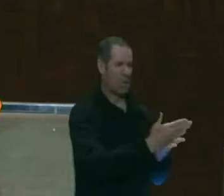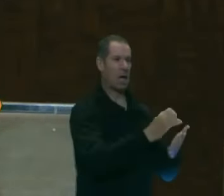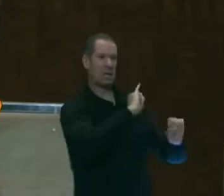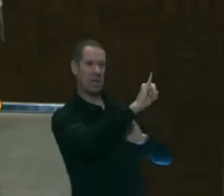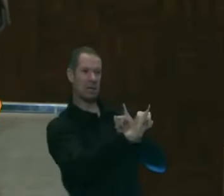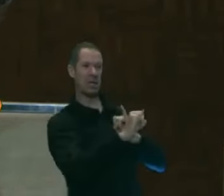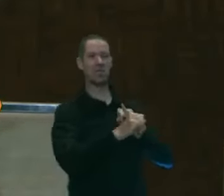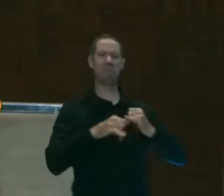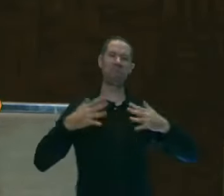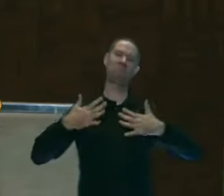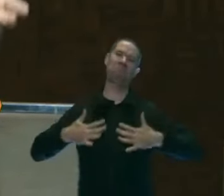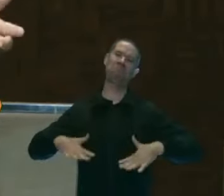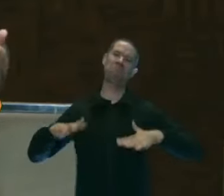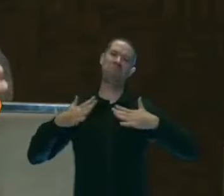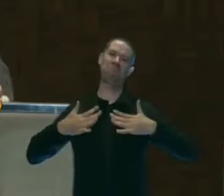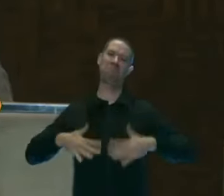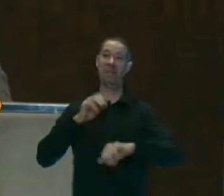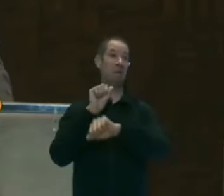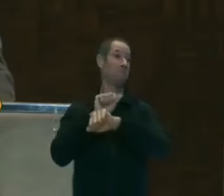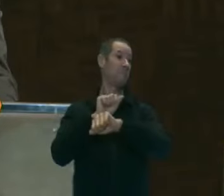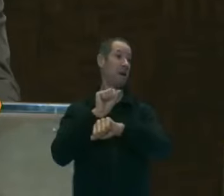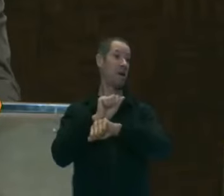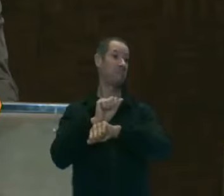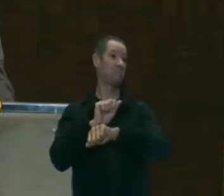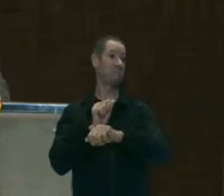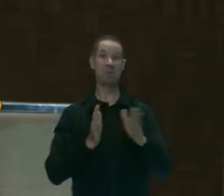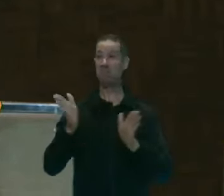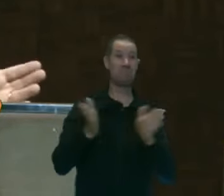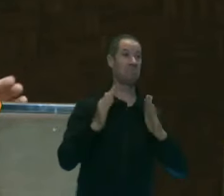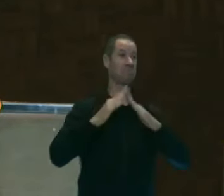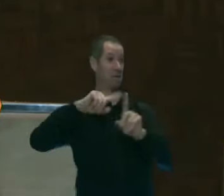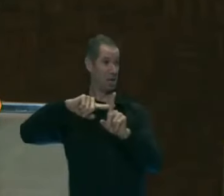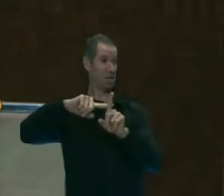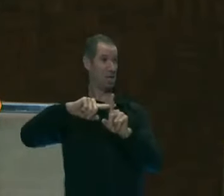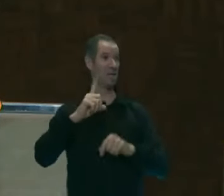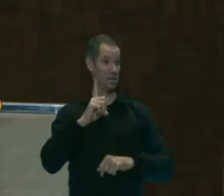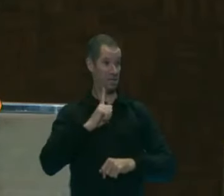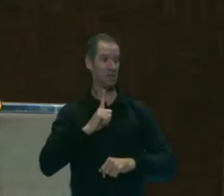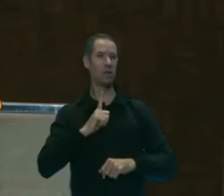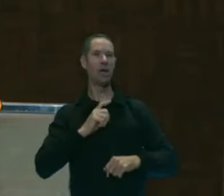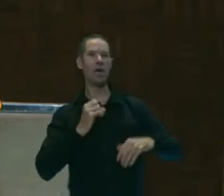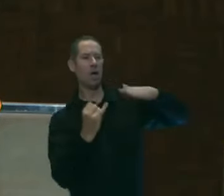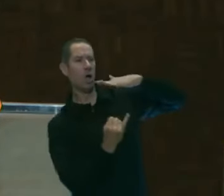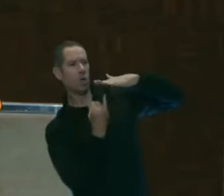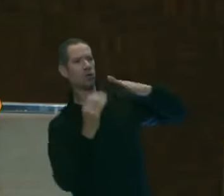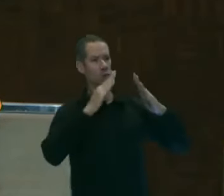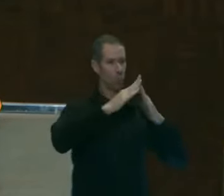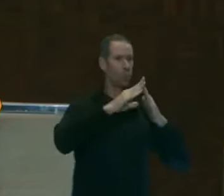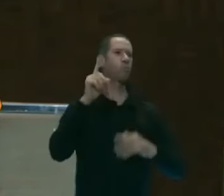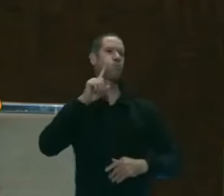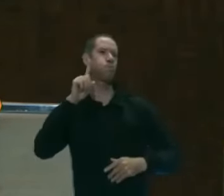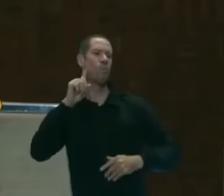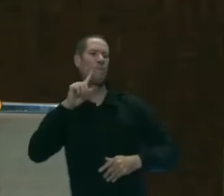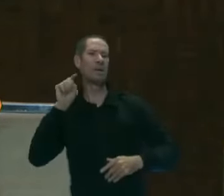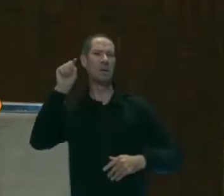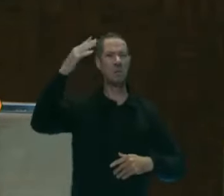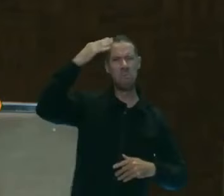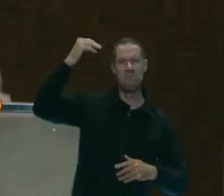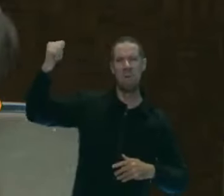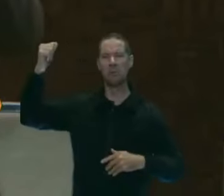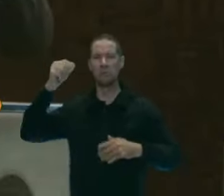se acomodaram e depois pararam. Existe um instituto americano, a PNORC, que